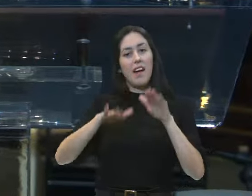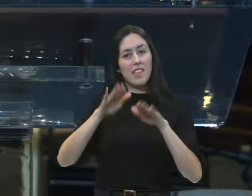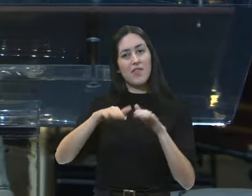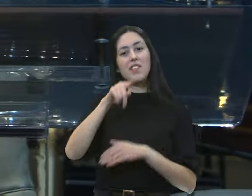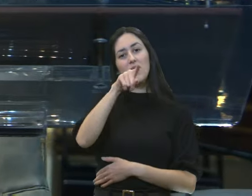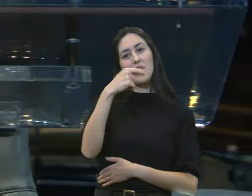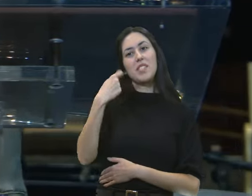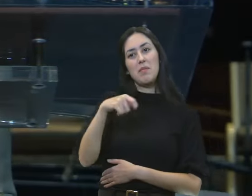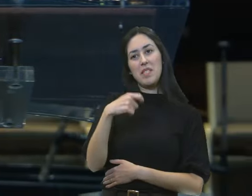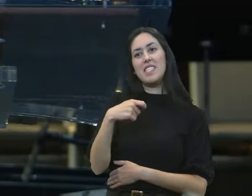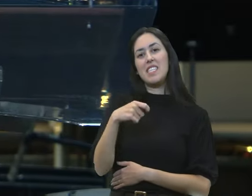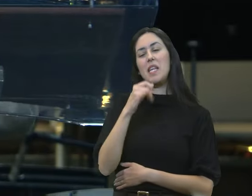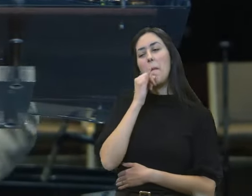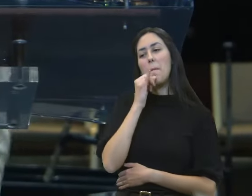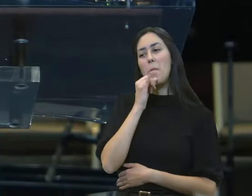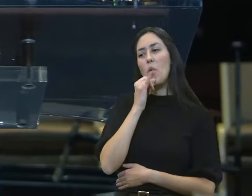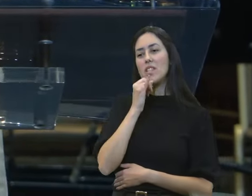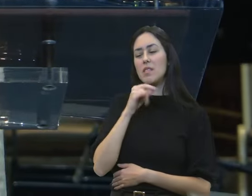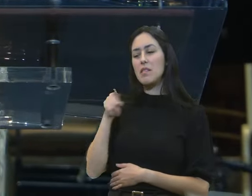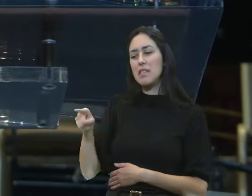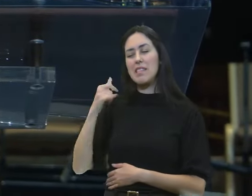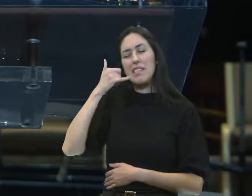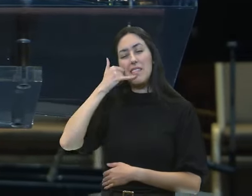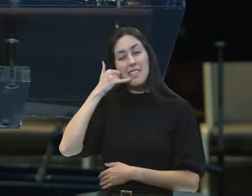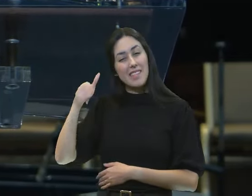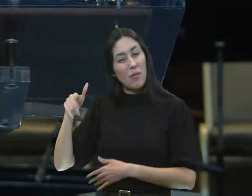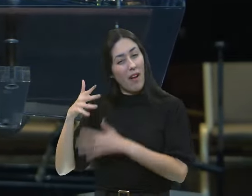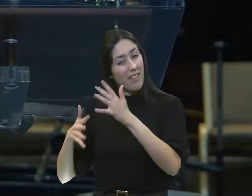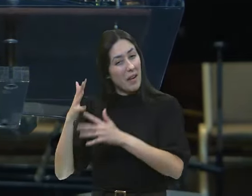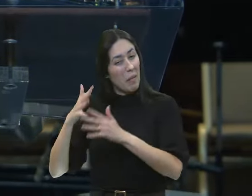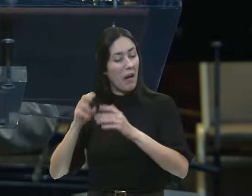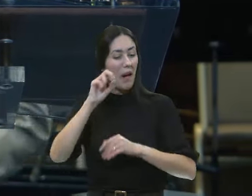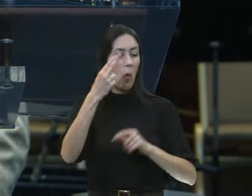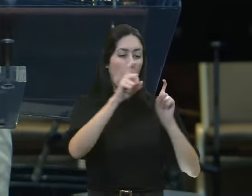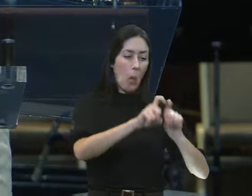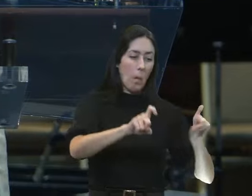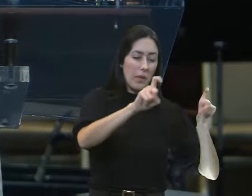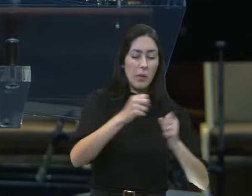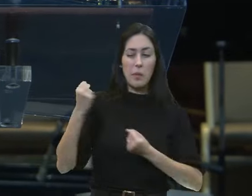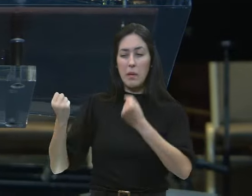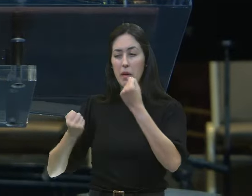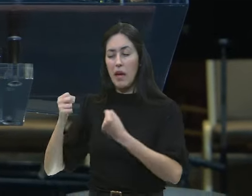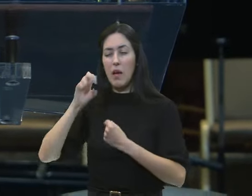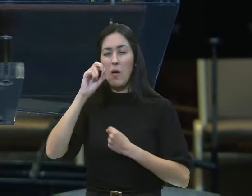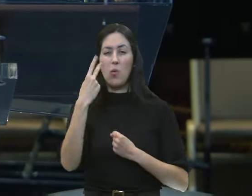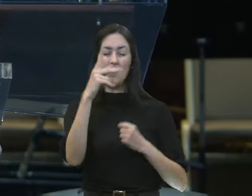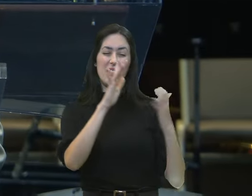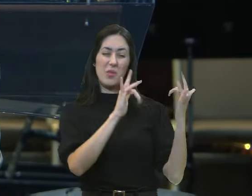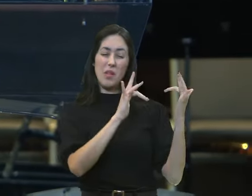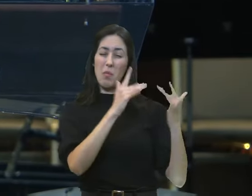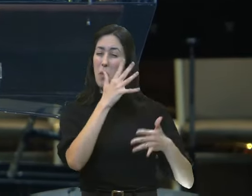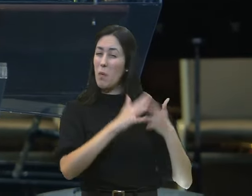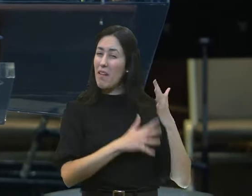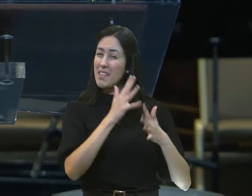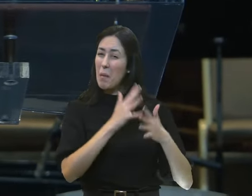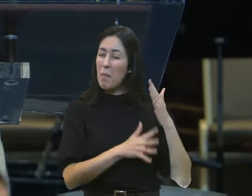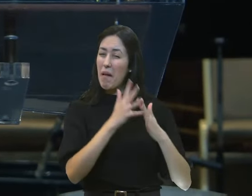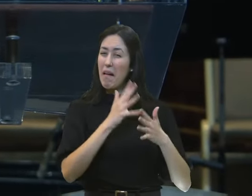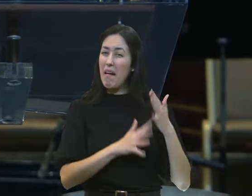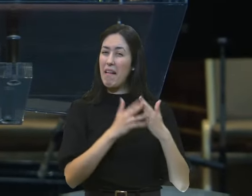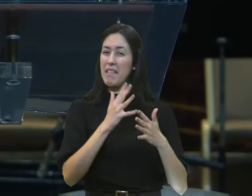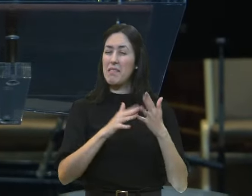o celular, o computador, o carro, o namoro que te afasta de Deus e da tua família,